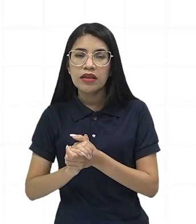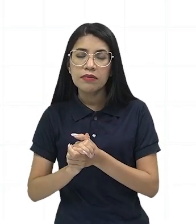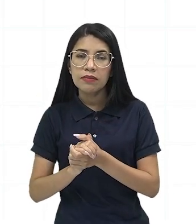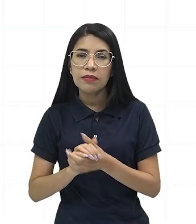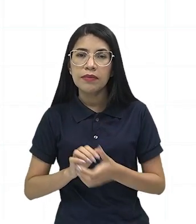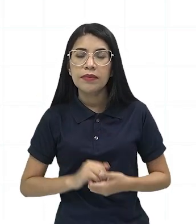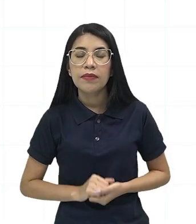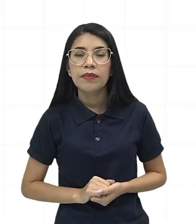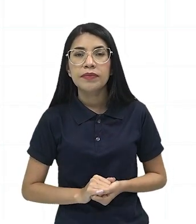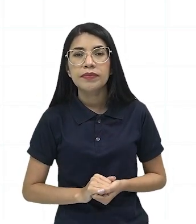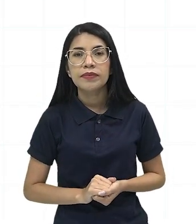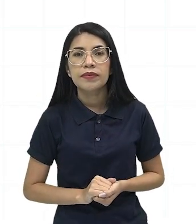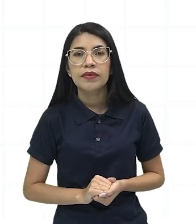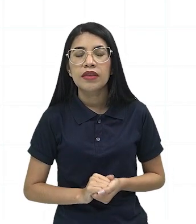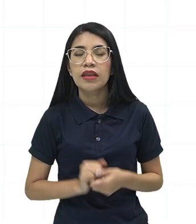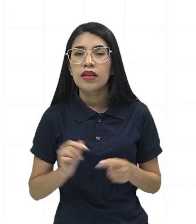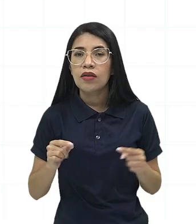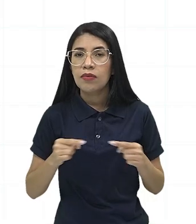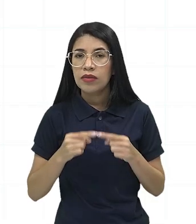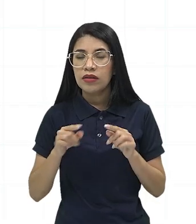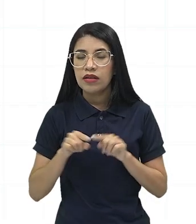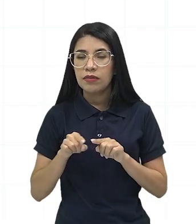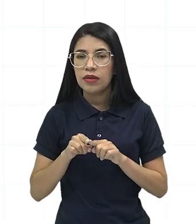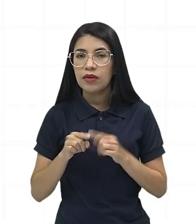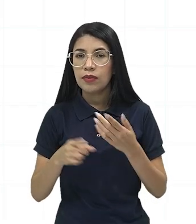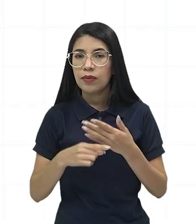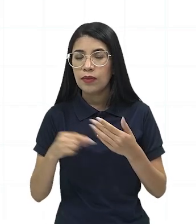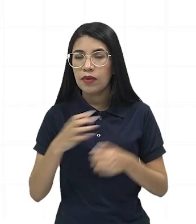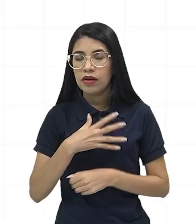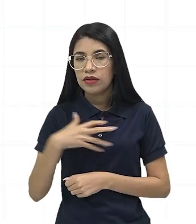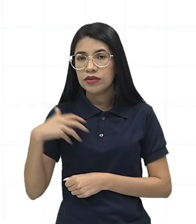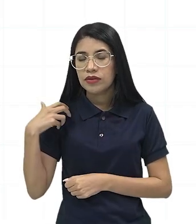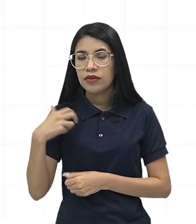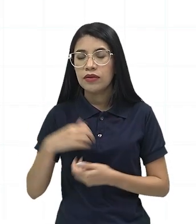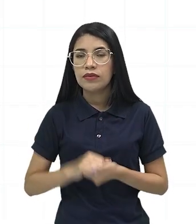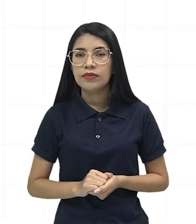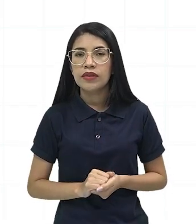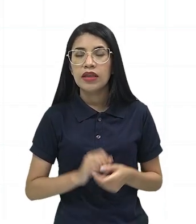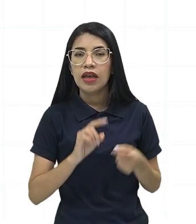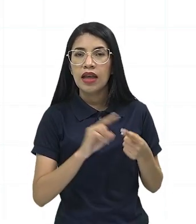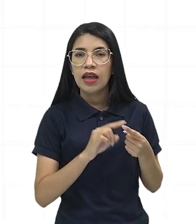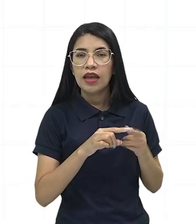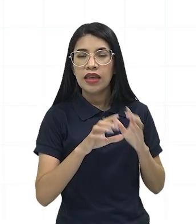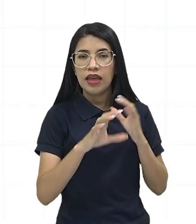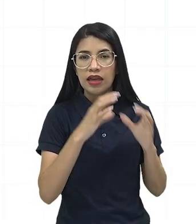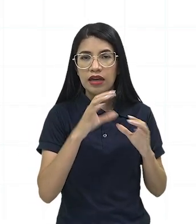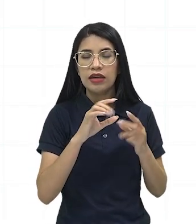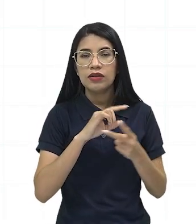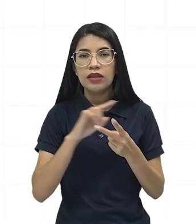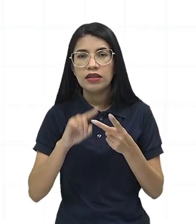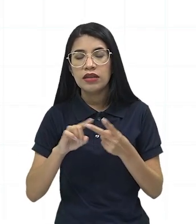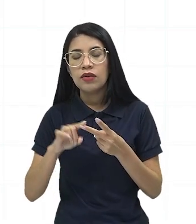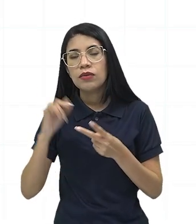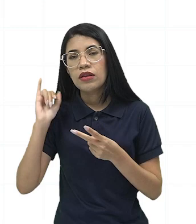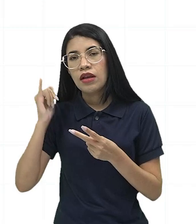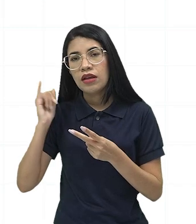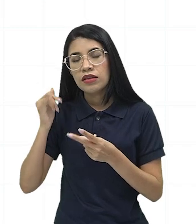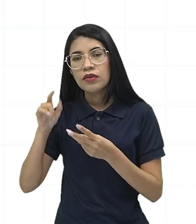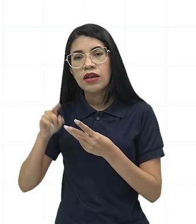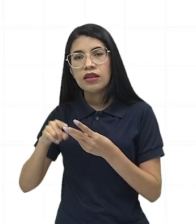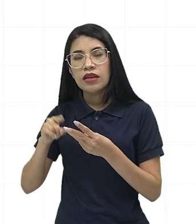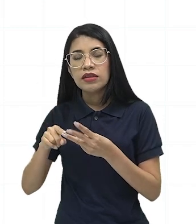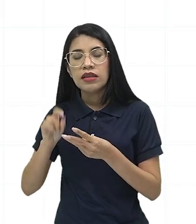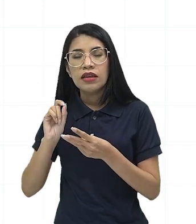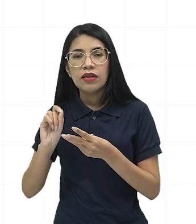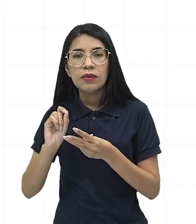textos antigos. E segundo Aristóteles, a gente já viu que nós temos no lírico a palavra cantada, no épico a palavra narrada e aqui no